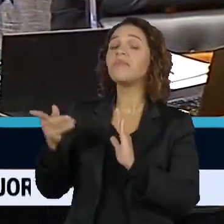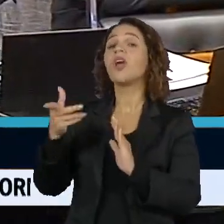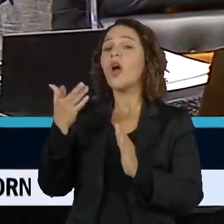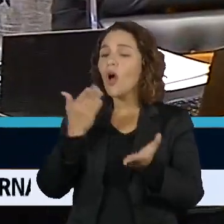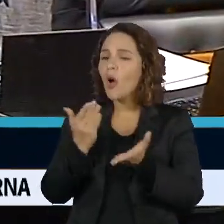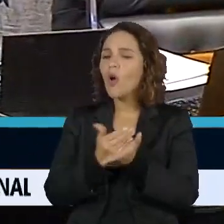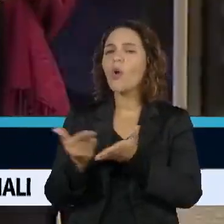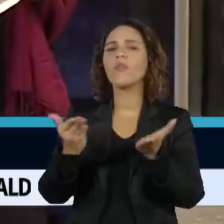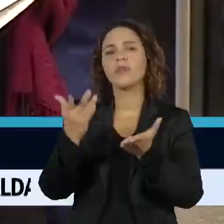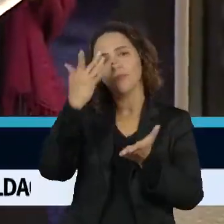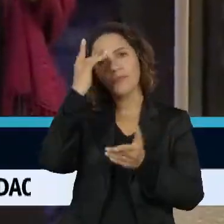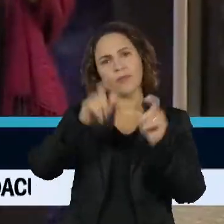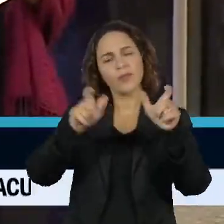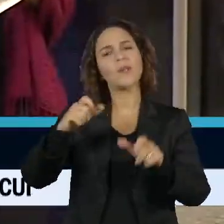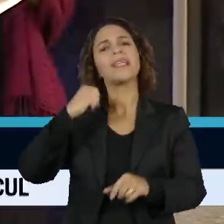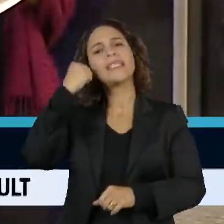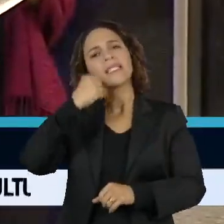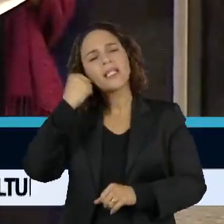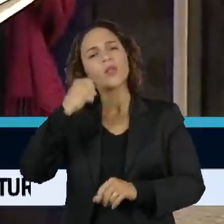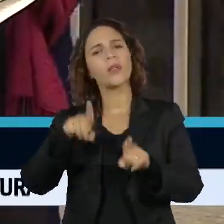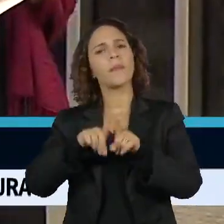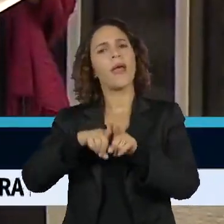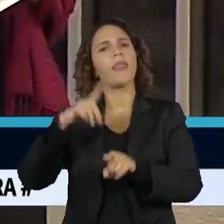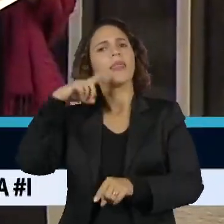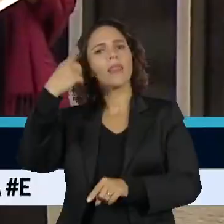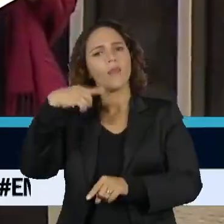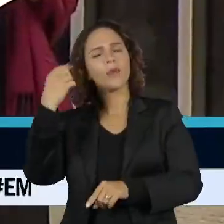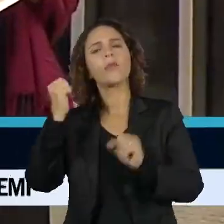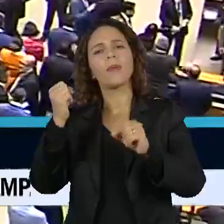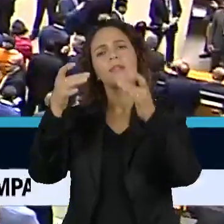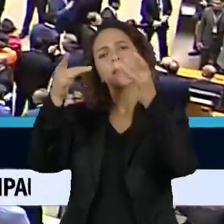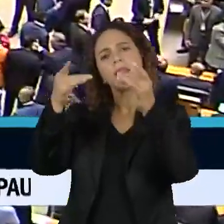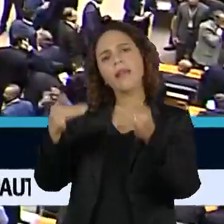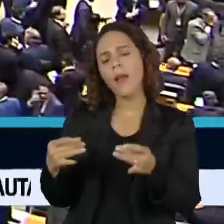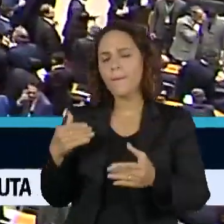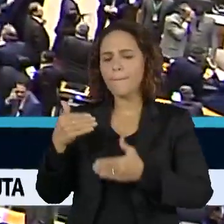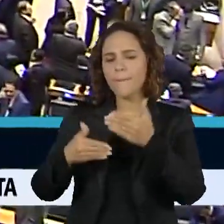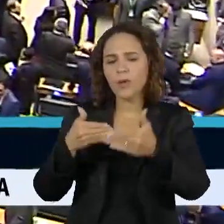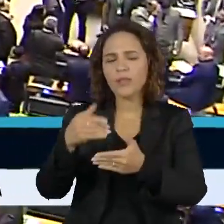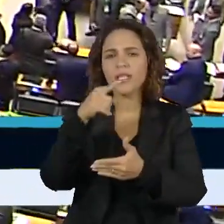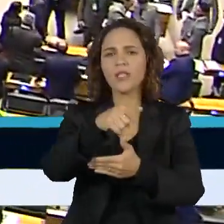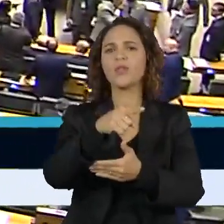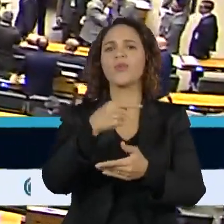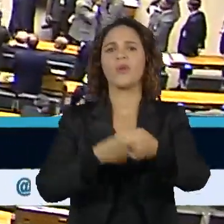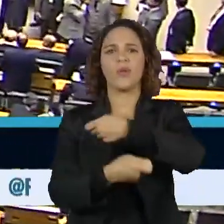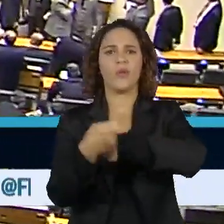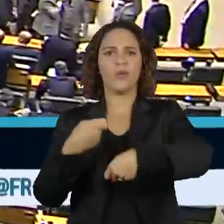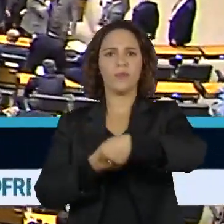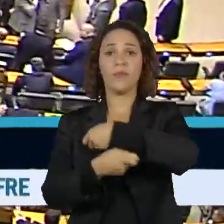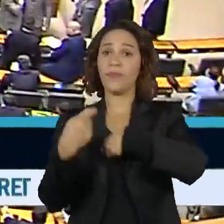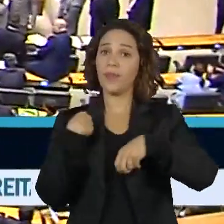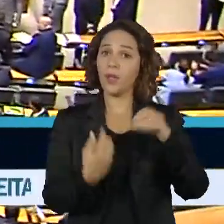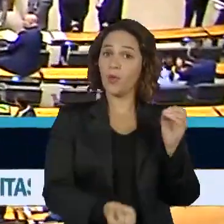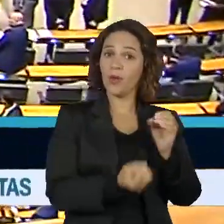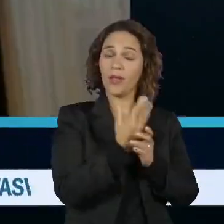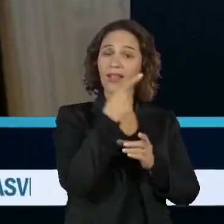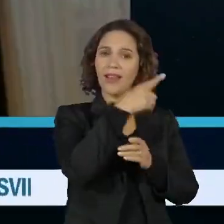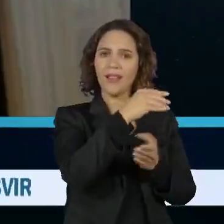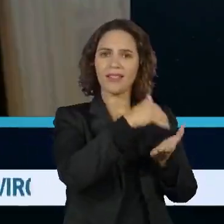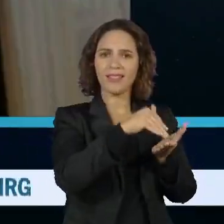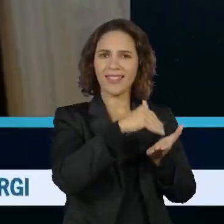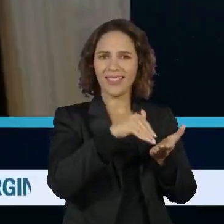à disposição de senadores e deputados para detalhar os processos econômicos. Eu criei a Secretaria Extraordinária